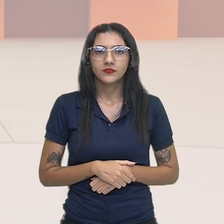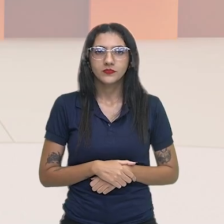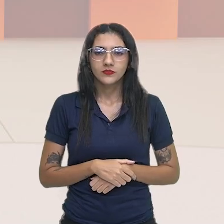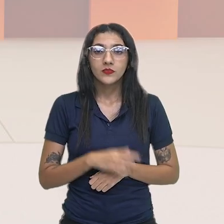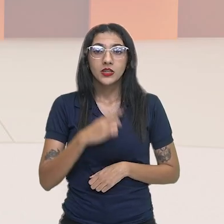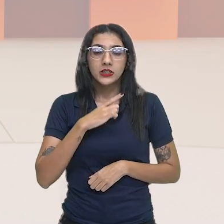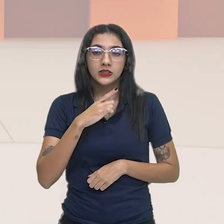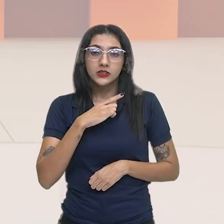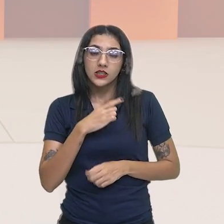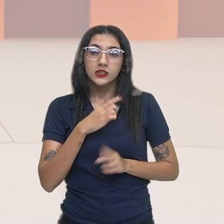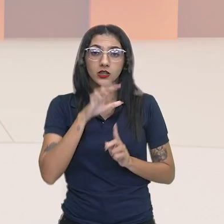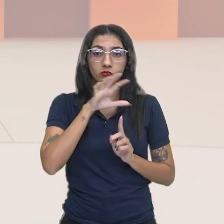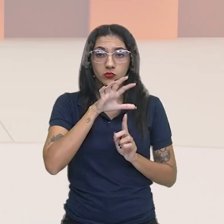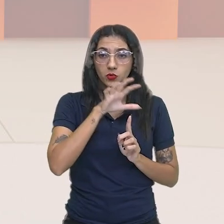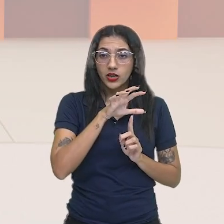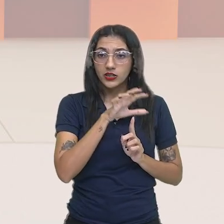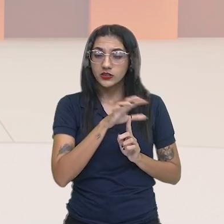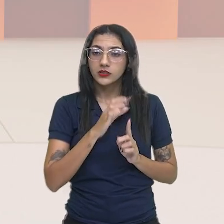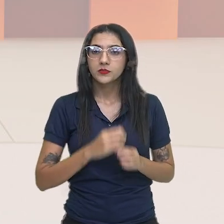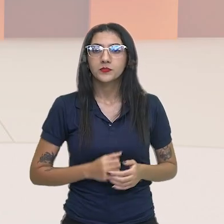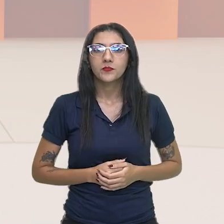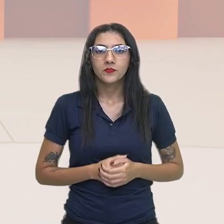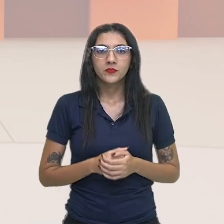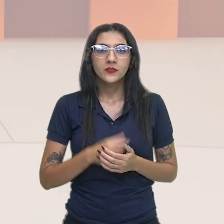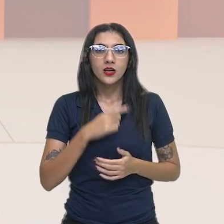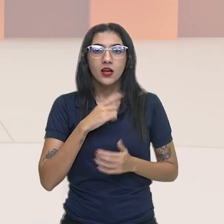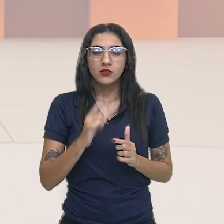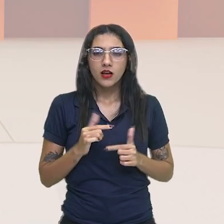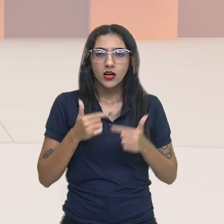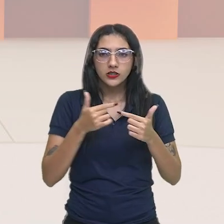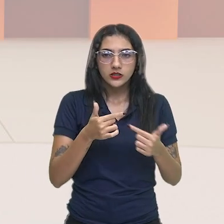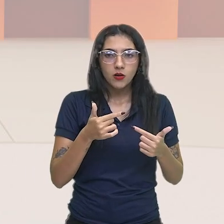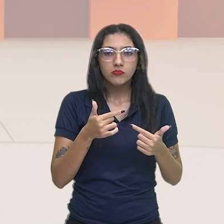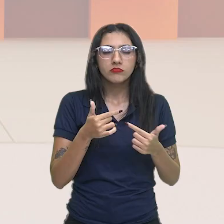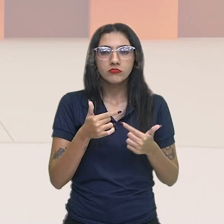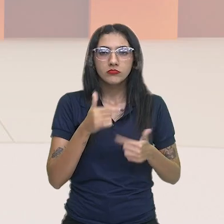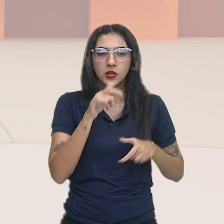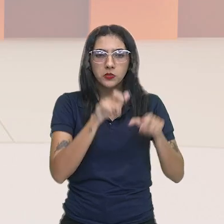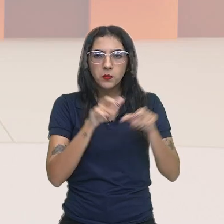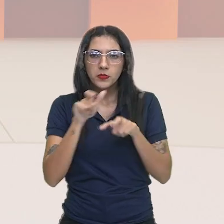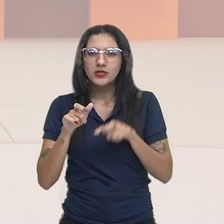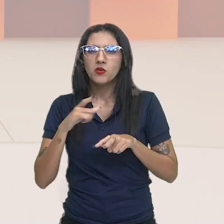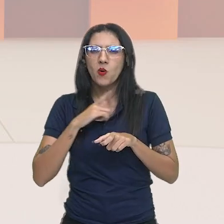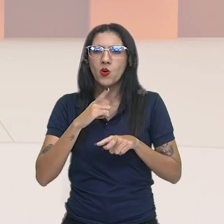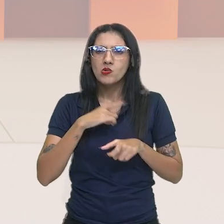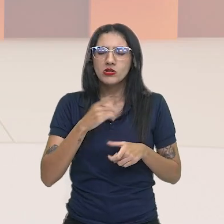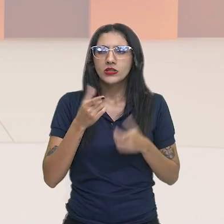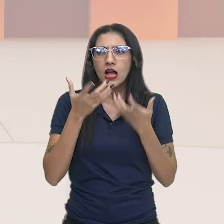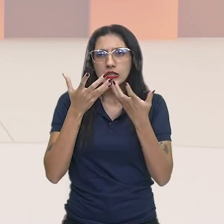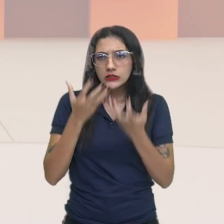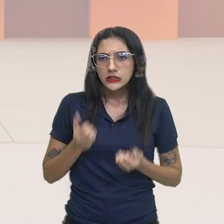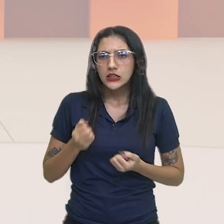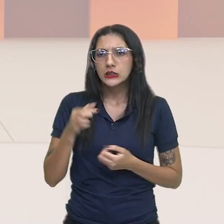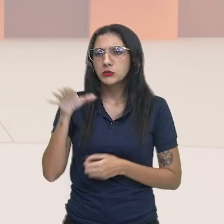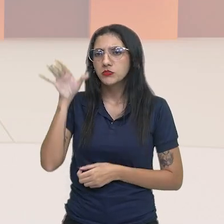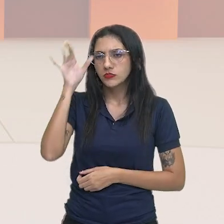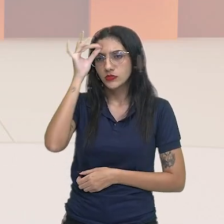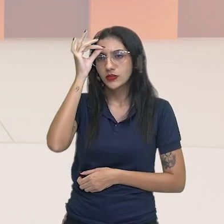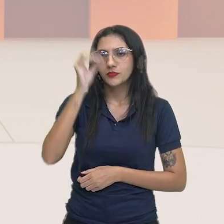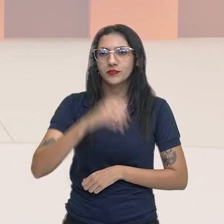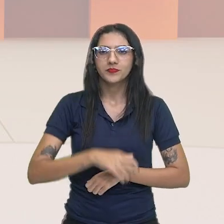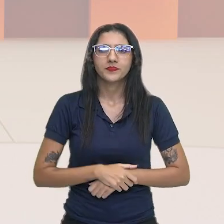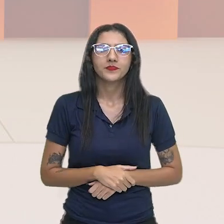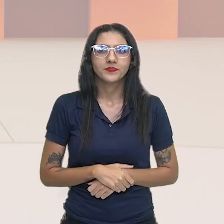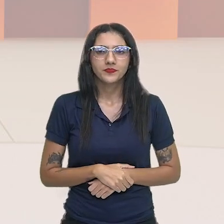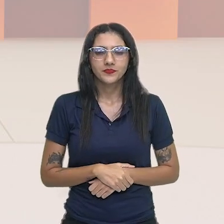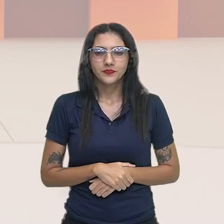repressiva ou de forma ideológica, fazendo com que as pessoas se moldem a partir daquilo que se quer, né?